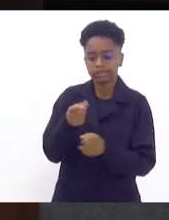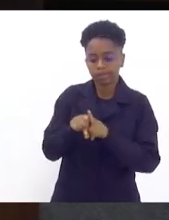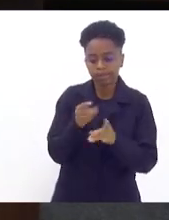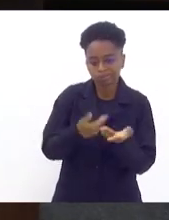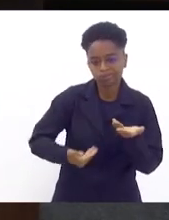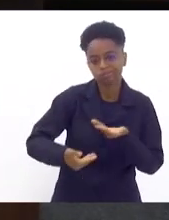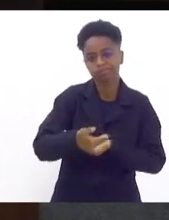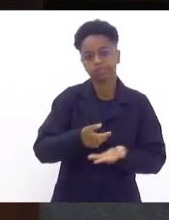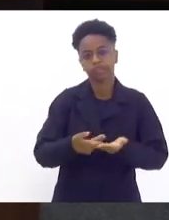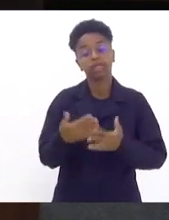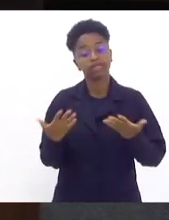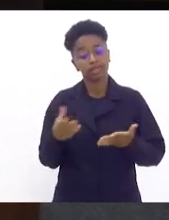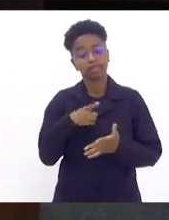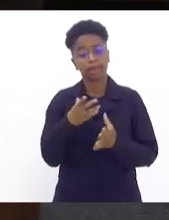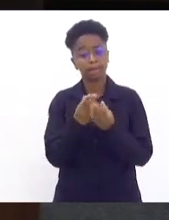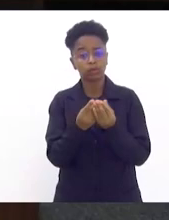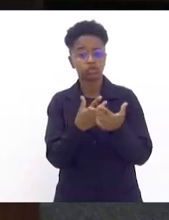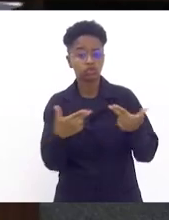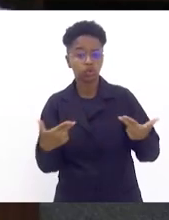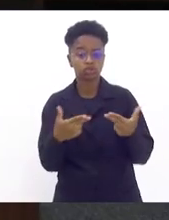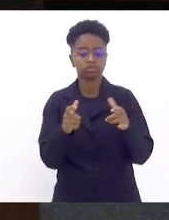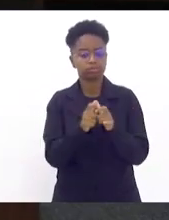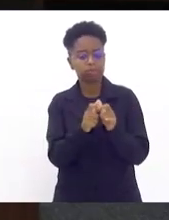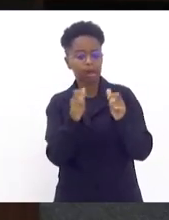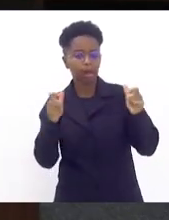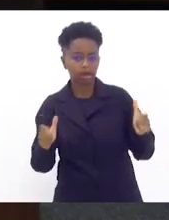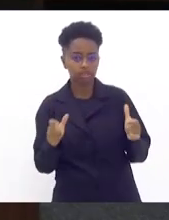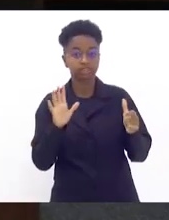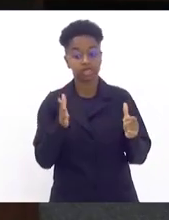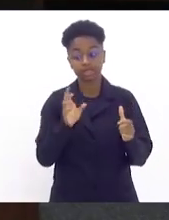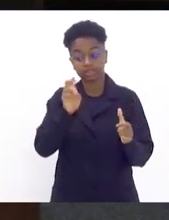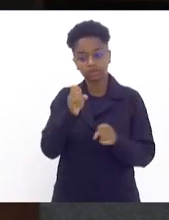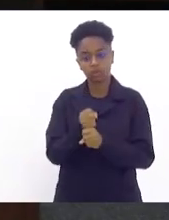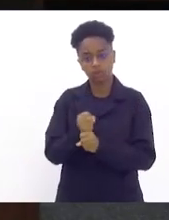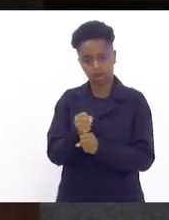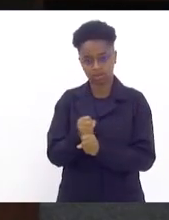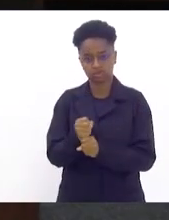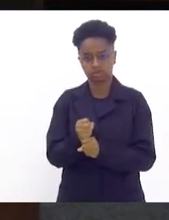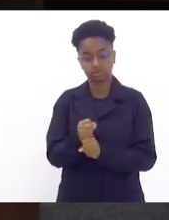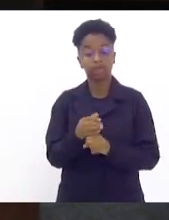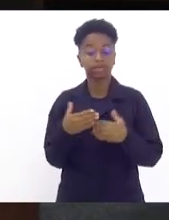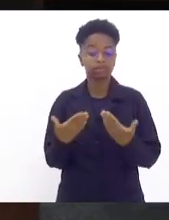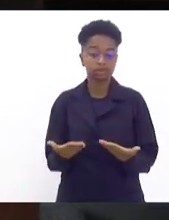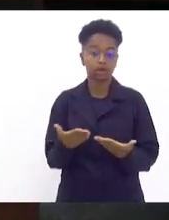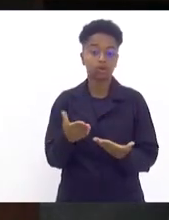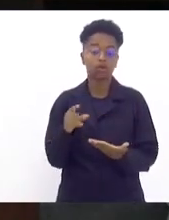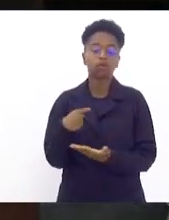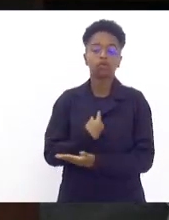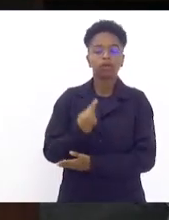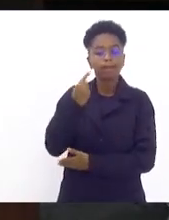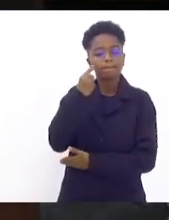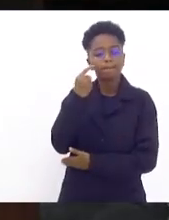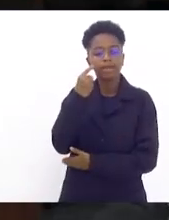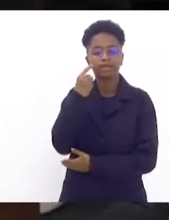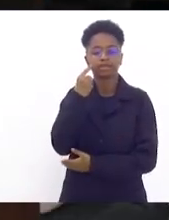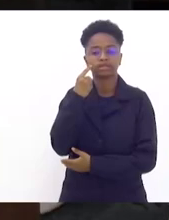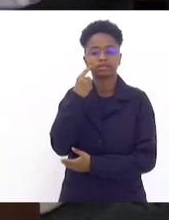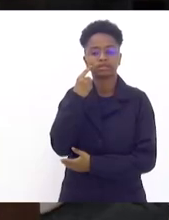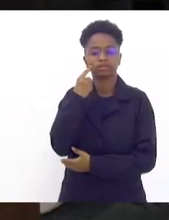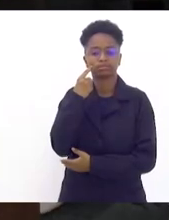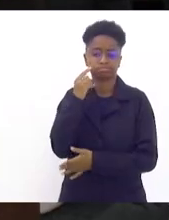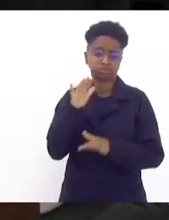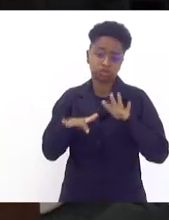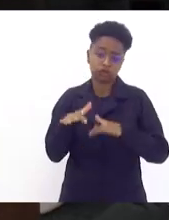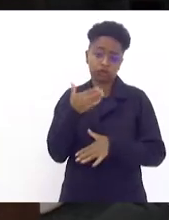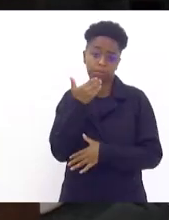coisa foi ampliada nesse sentido, em 5 anos que nós tivemos, então a gente pensa que seria